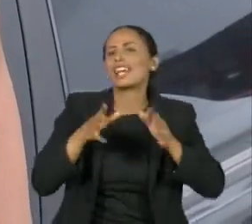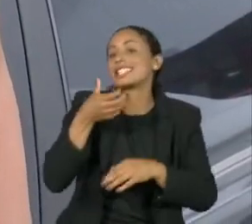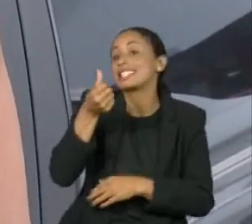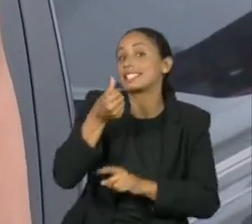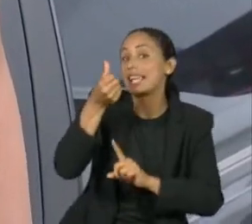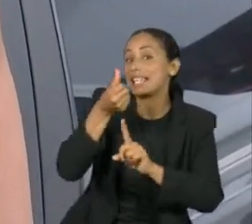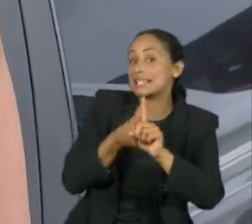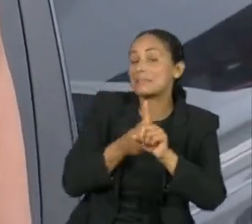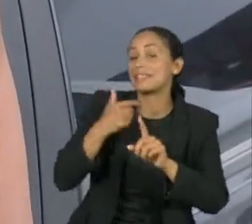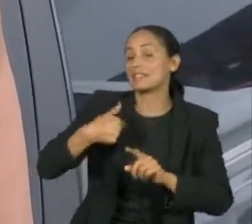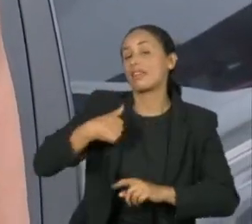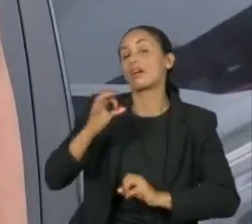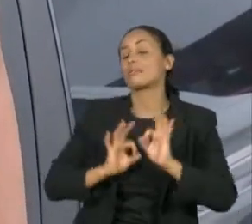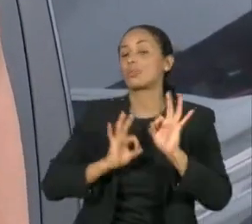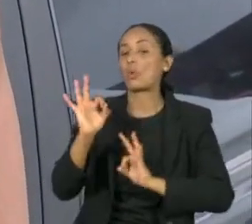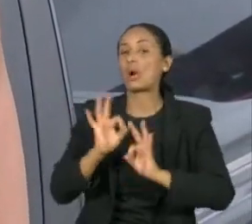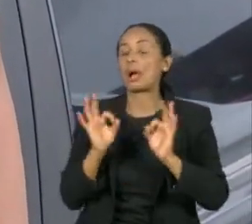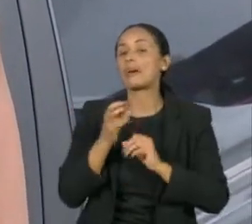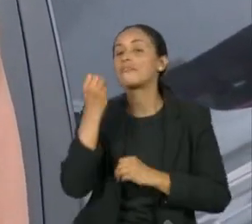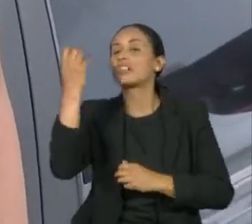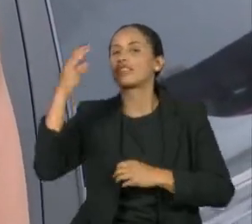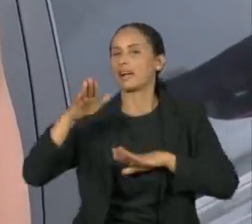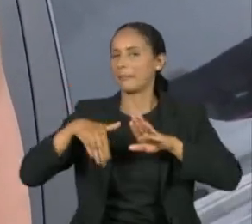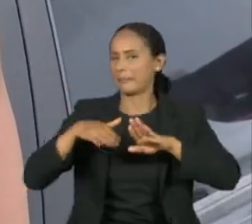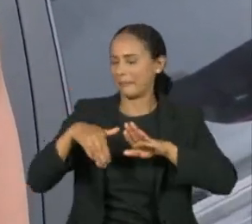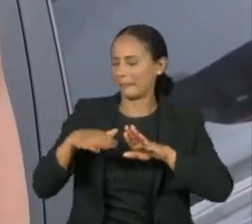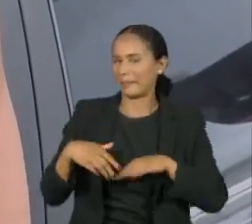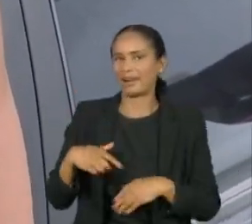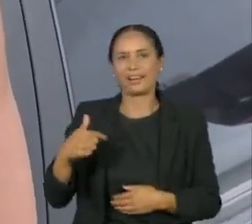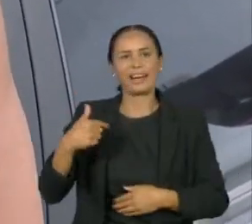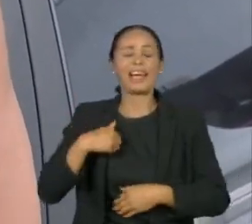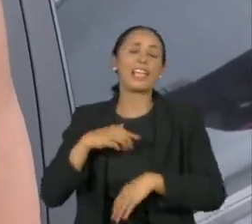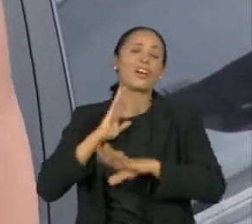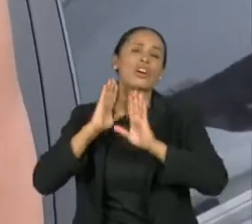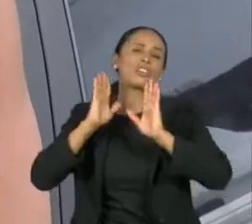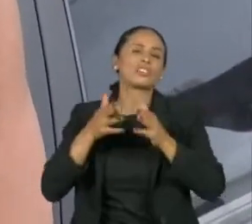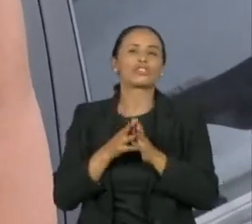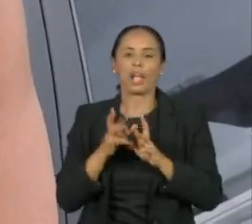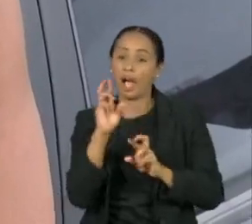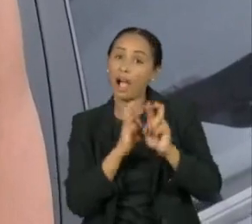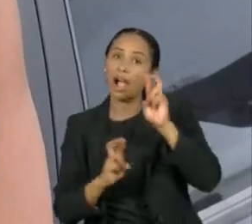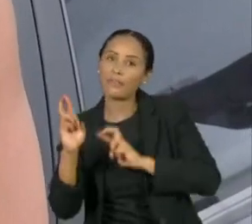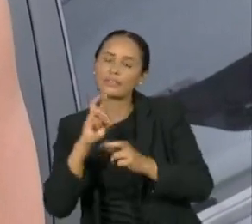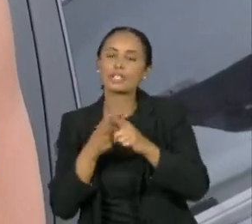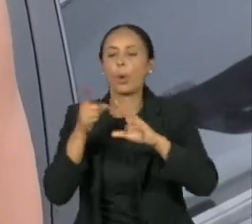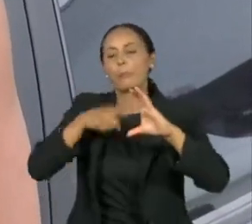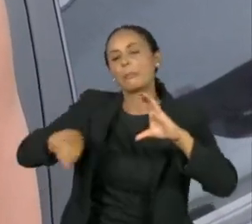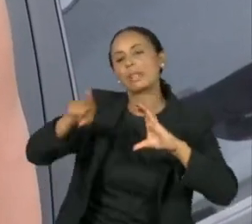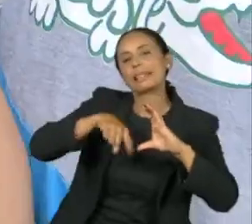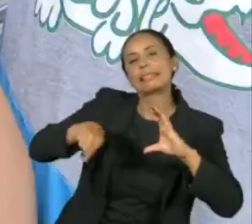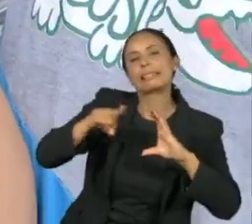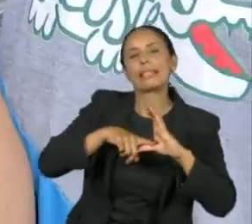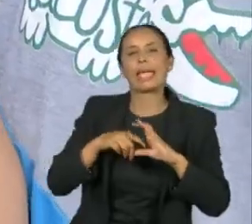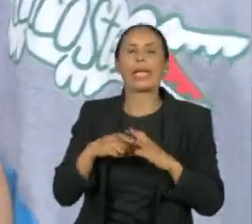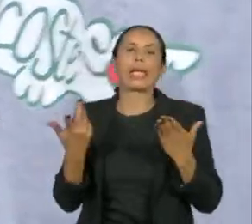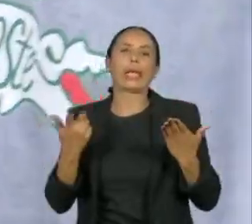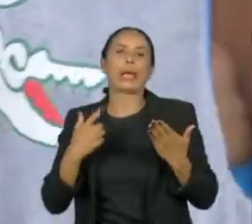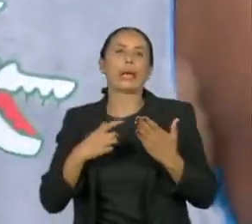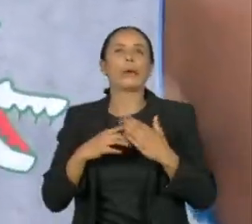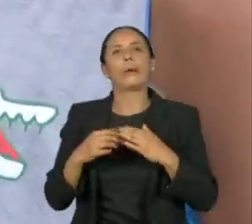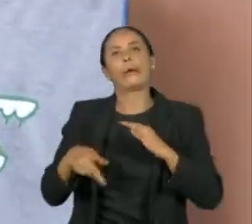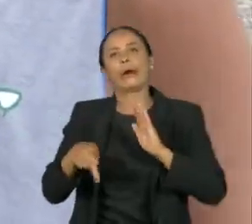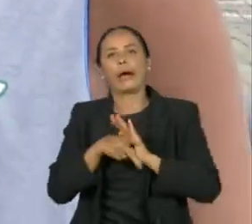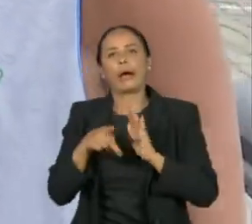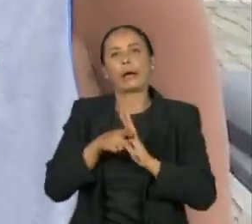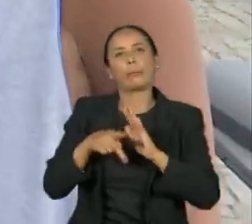né? Então, nesse inteirinho a gente já vai olhando tudo, pneu principalmente, amortecedor, né? Ficou na estrada alguma